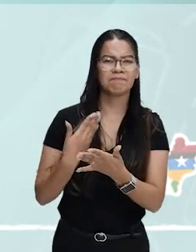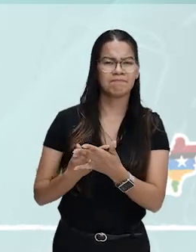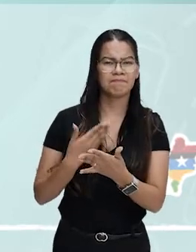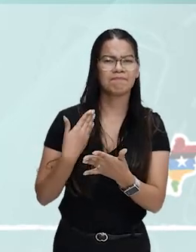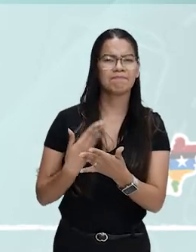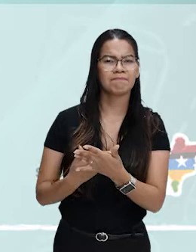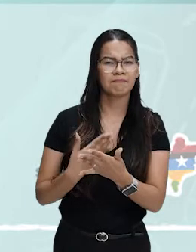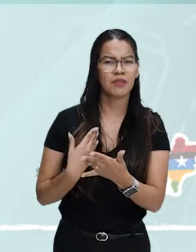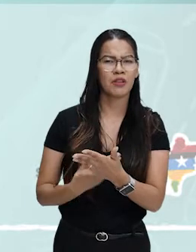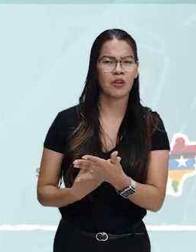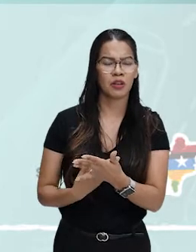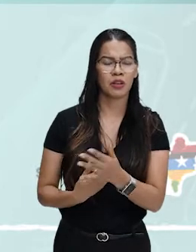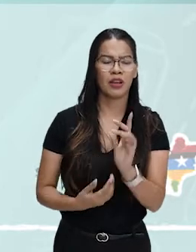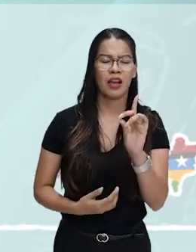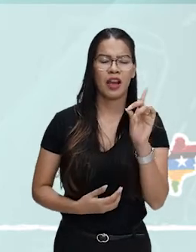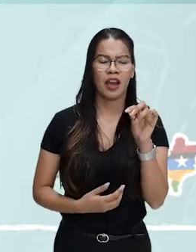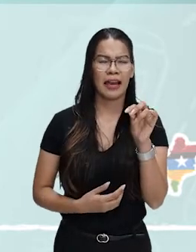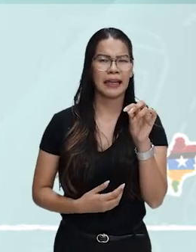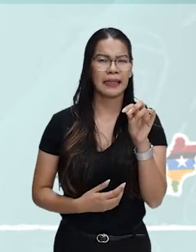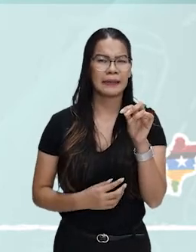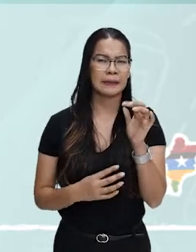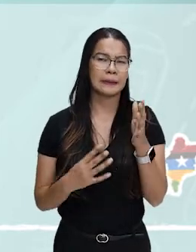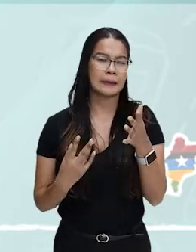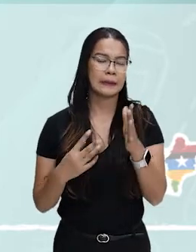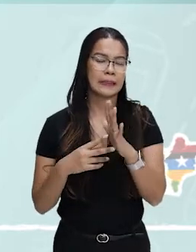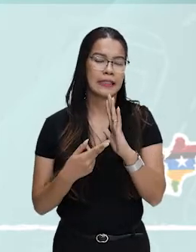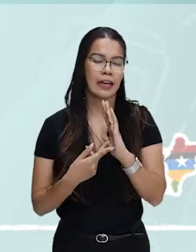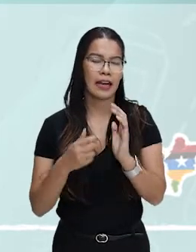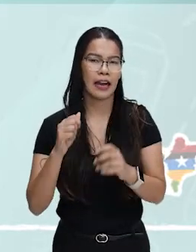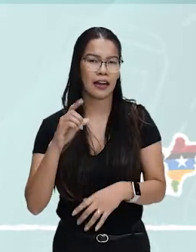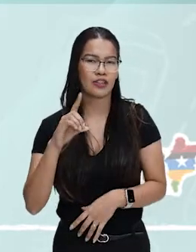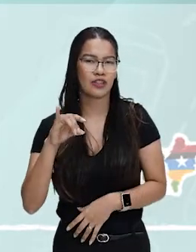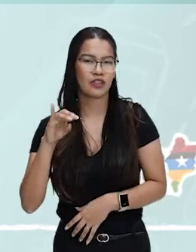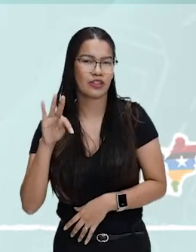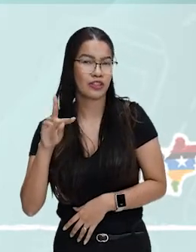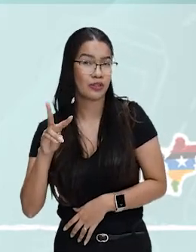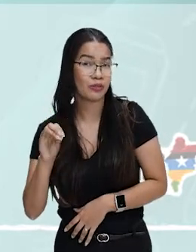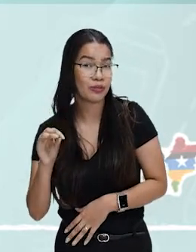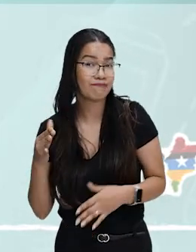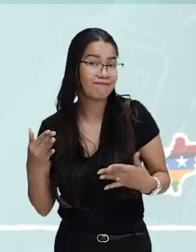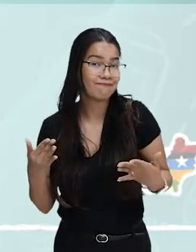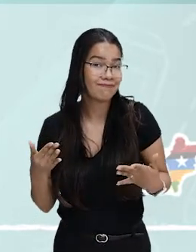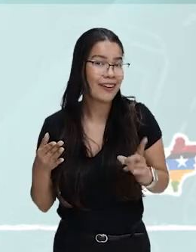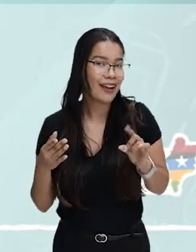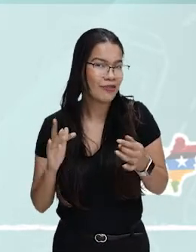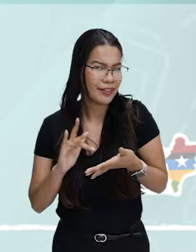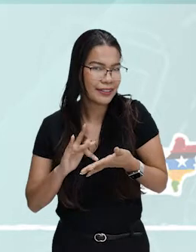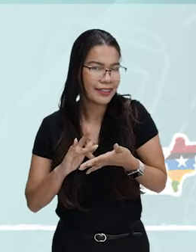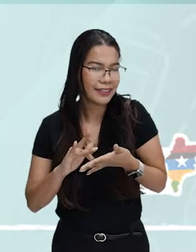Pensa aí se é verdade. Se a relação entre as orações é essa. Letra B.